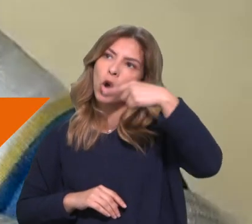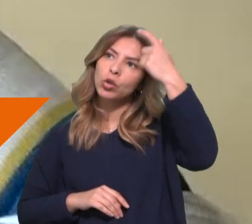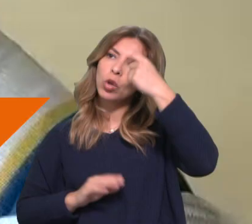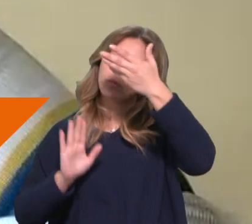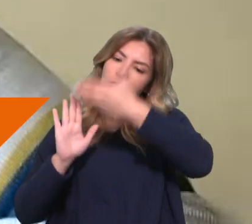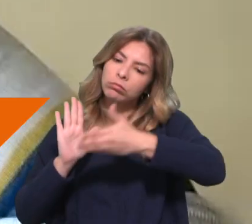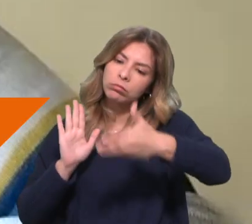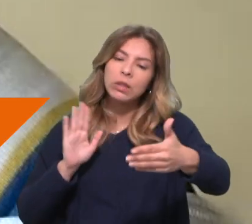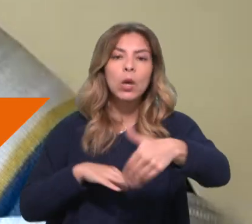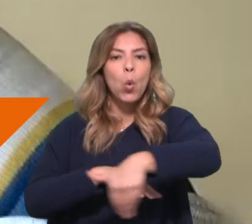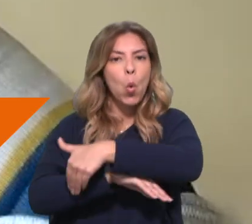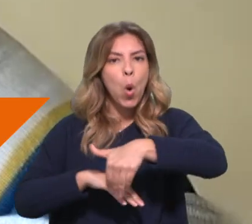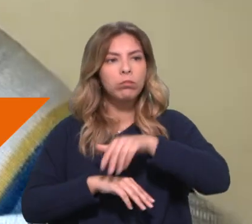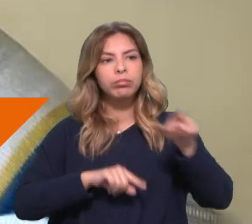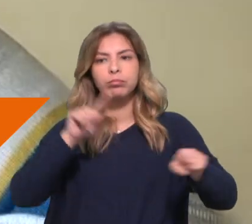Santa Maria da Feira,